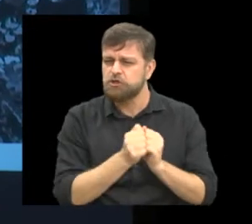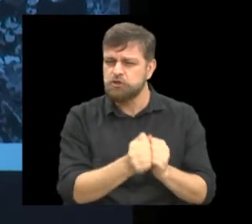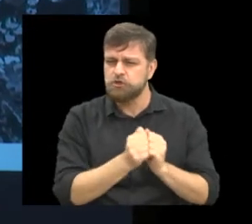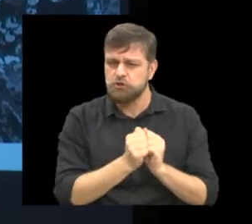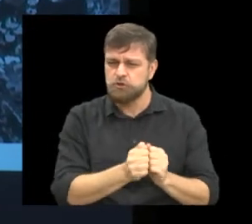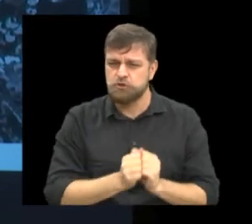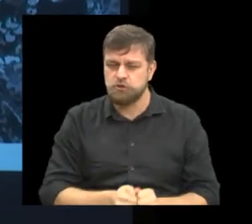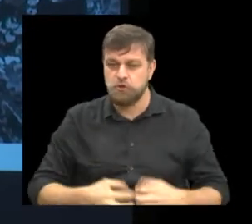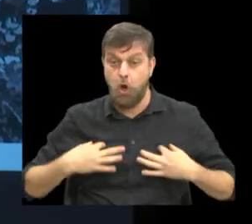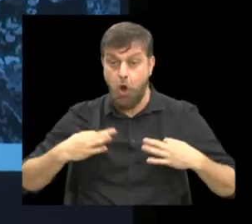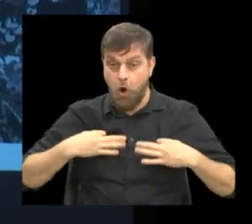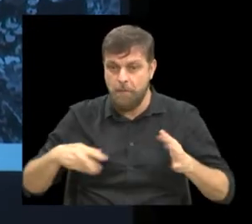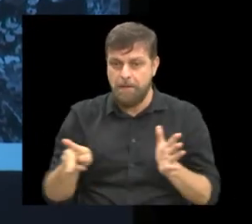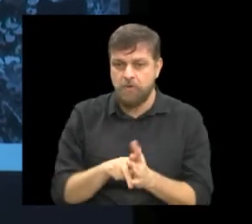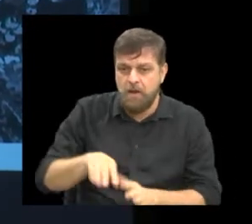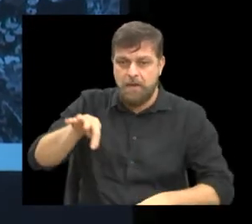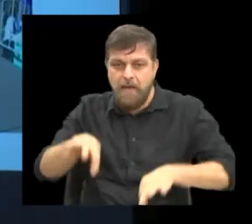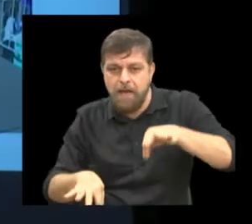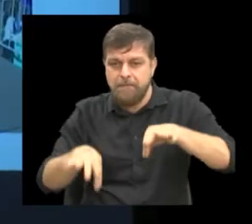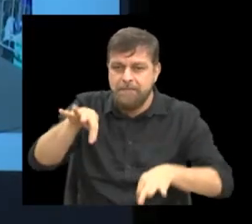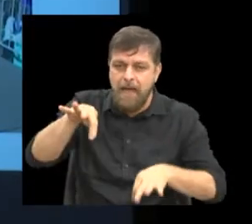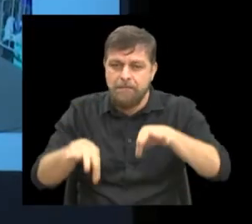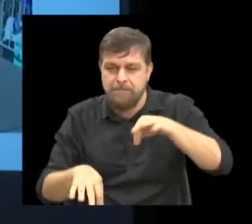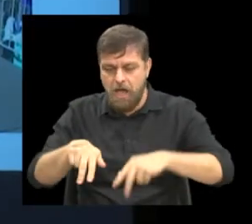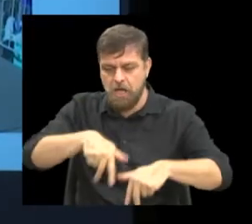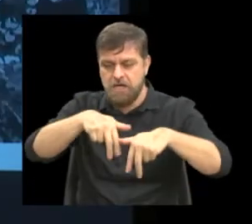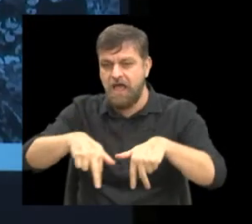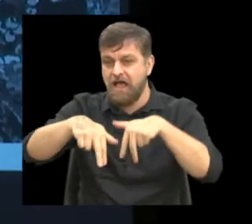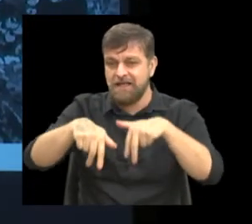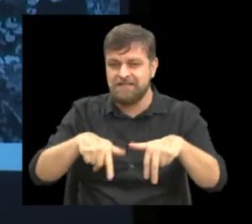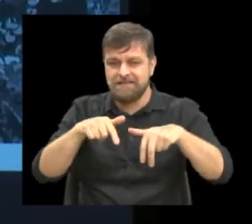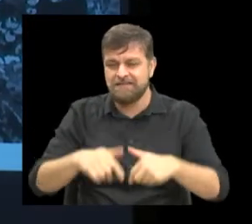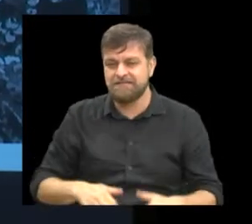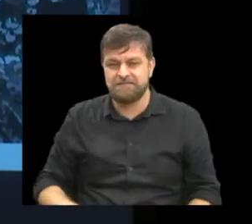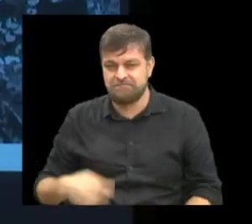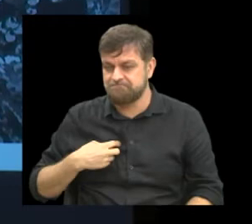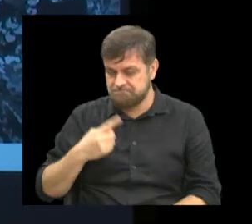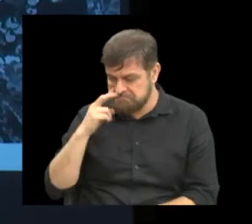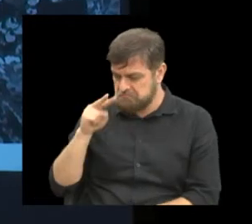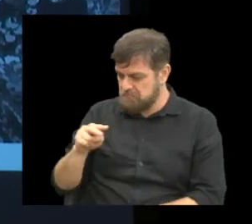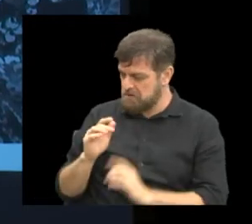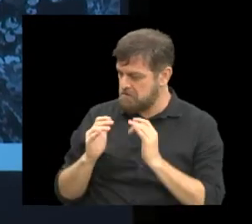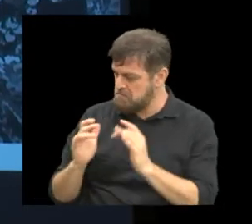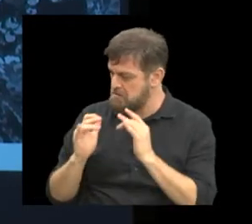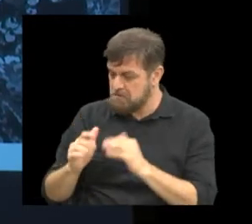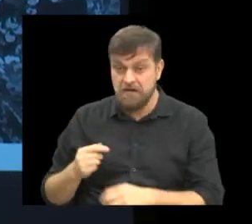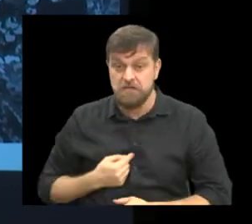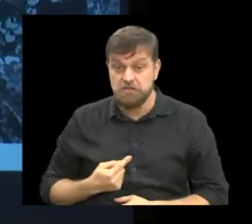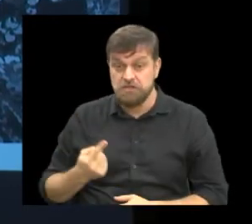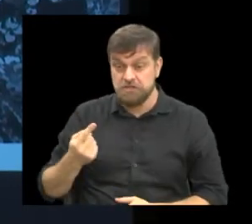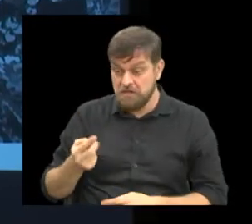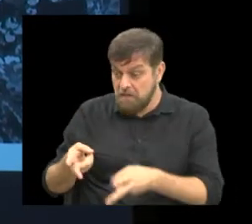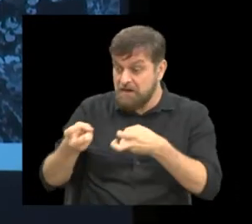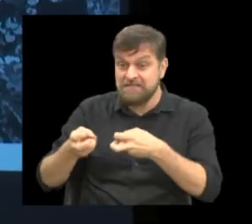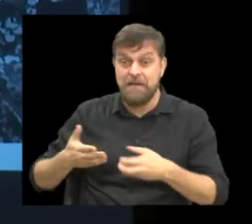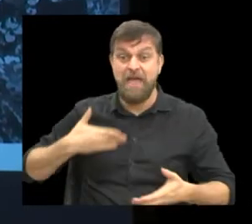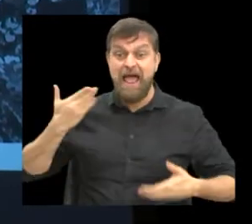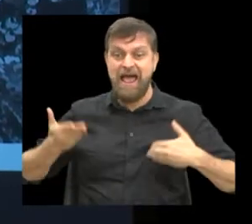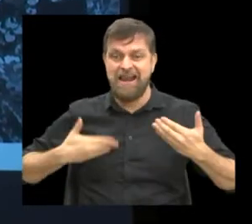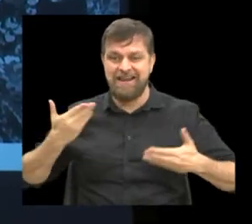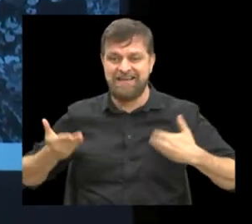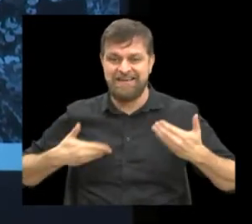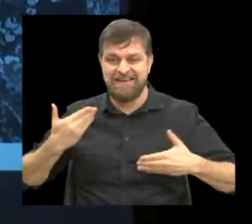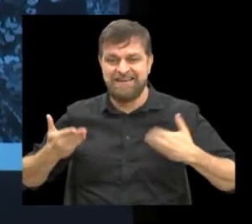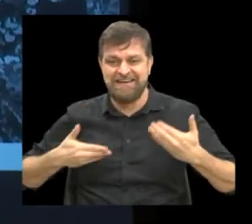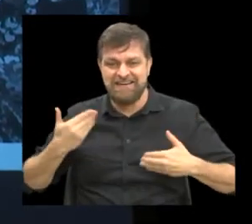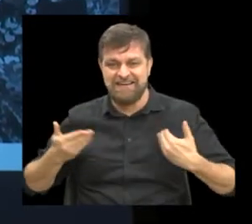todos caracterizados, eles dançam, eles se divertem, e ali você não vê muito o autismo, né? Você vê muito a alegria mesmo, né? É uma coisa